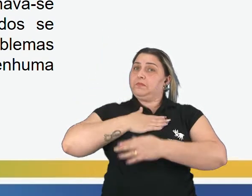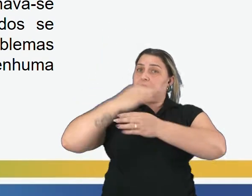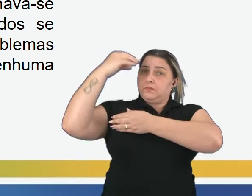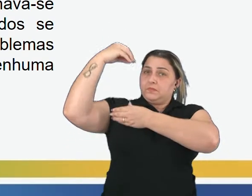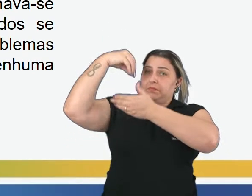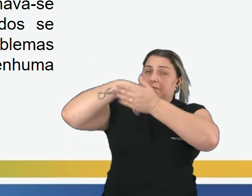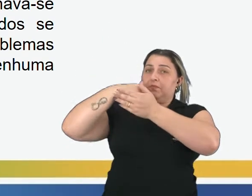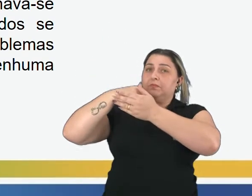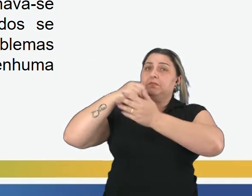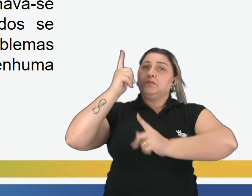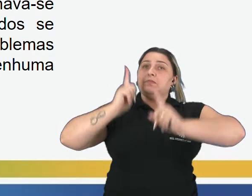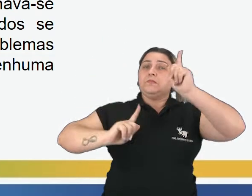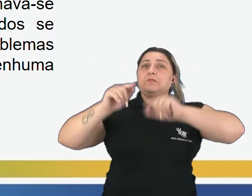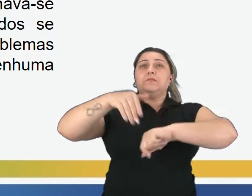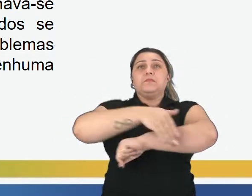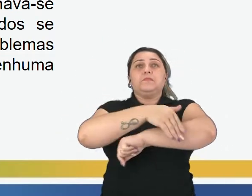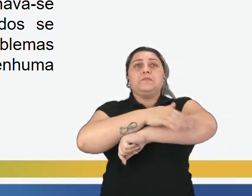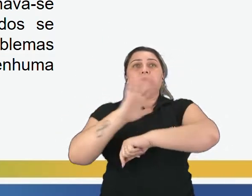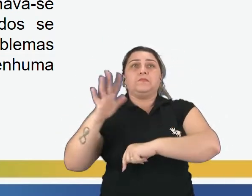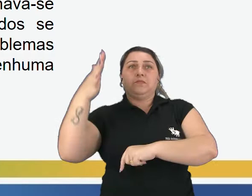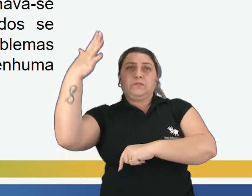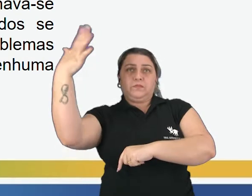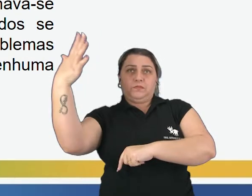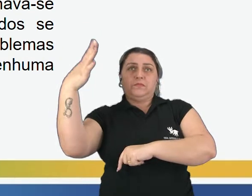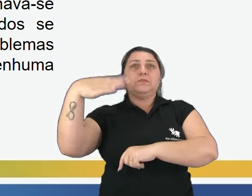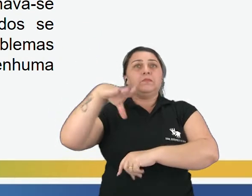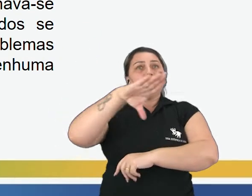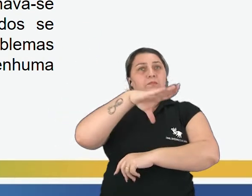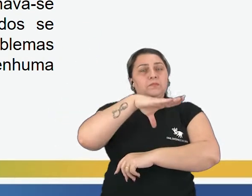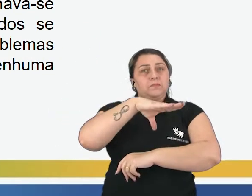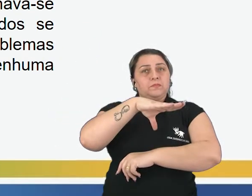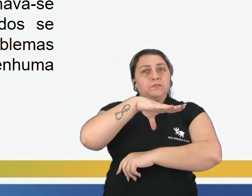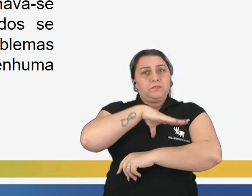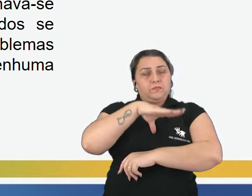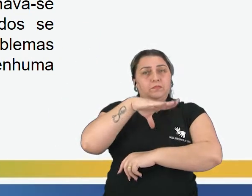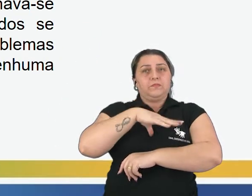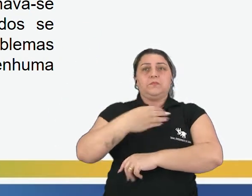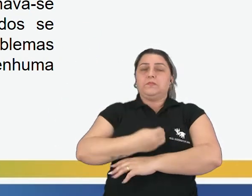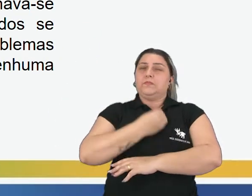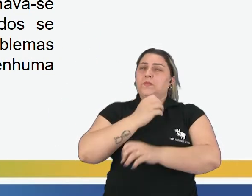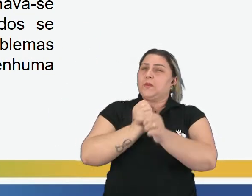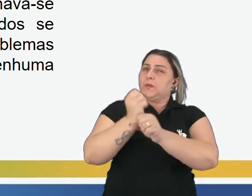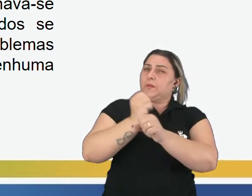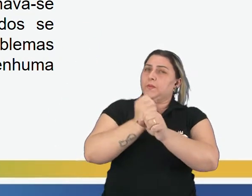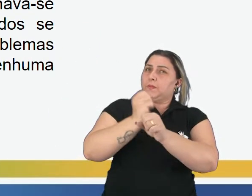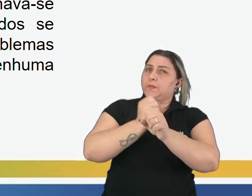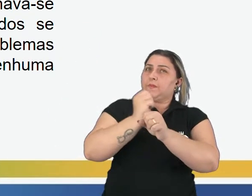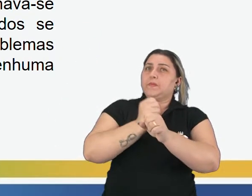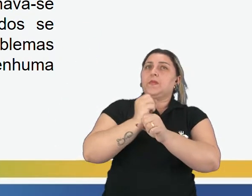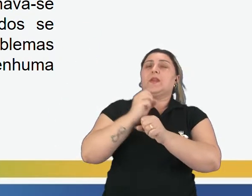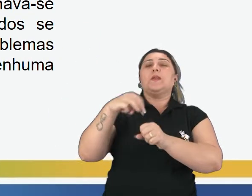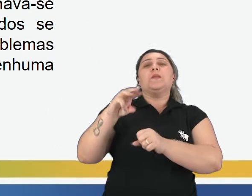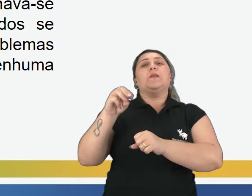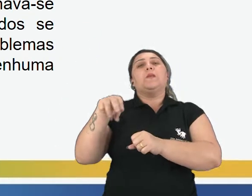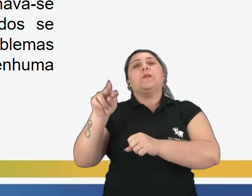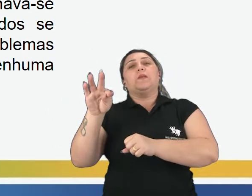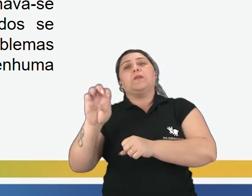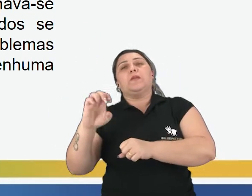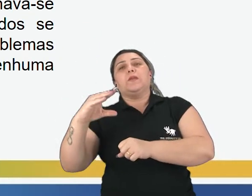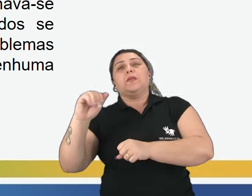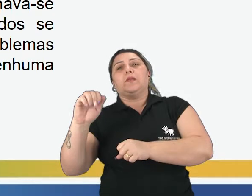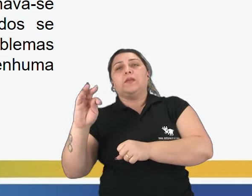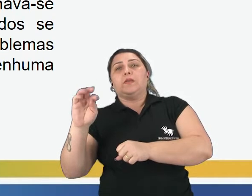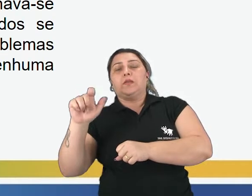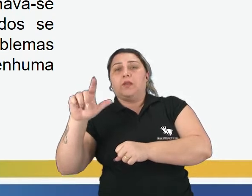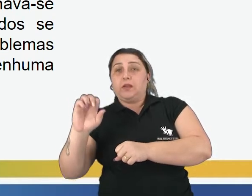os carnavais de rua que aconteciam nesta cidade em que vivo há muitos anos. Monte Castelo, uma cidade